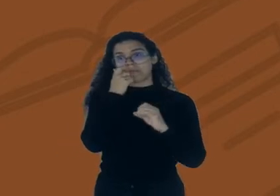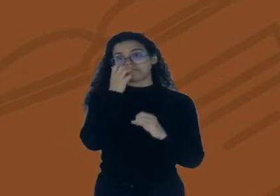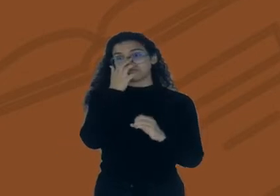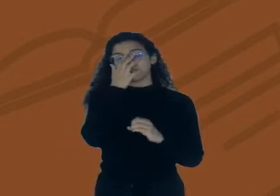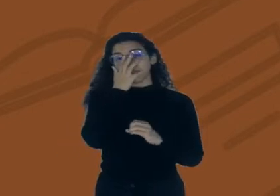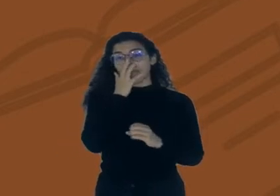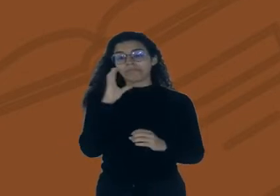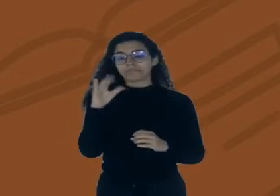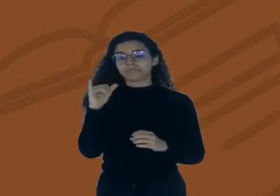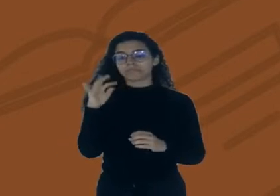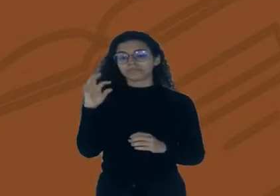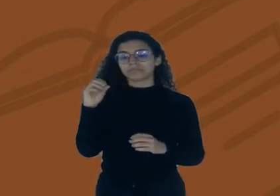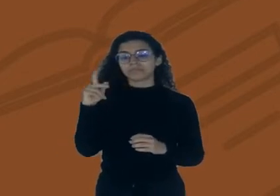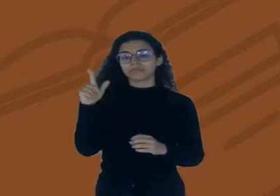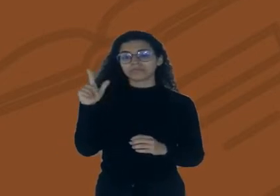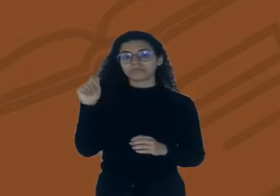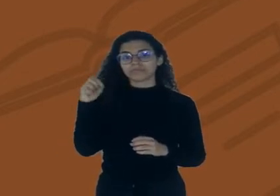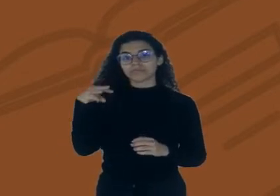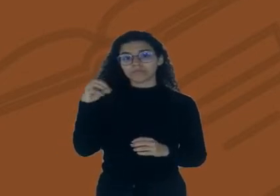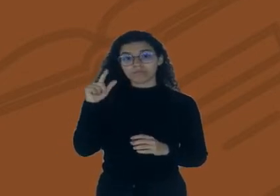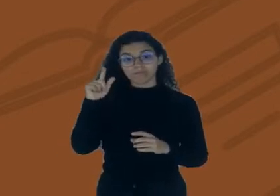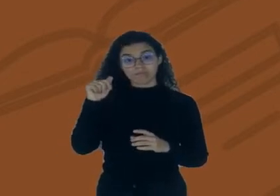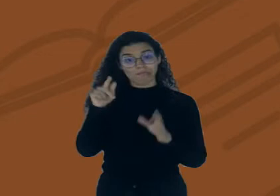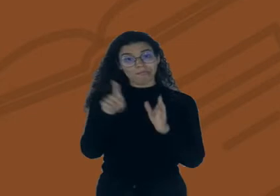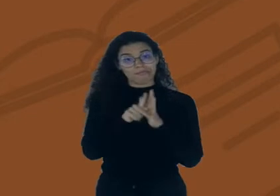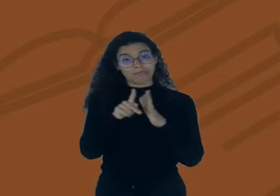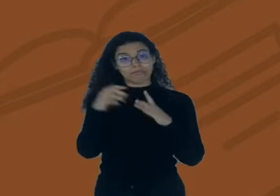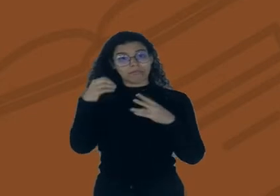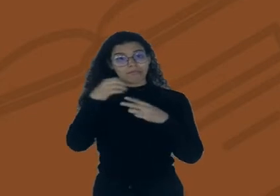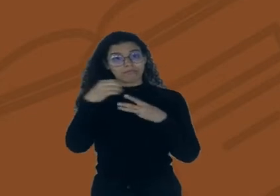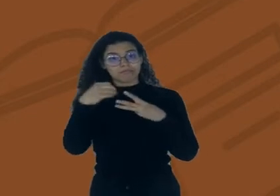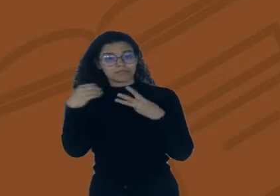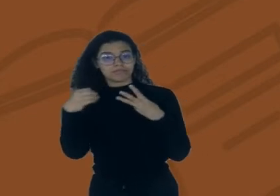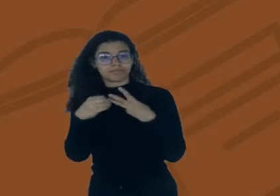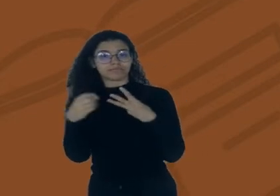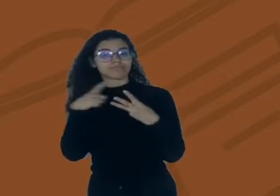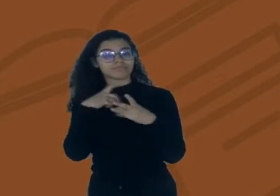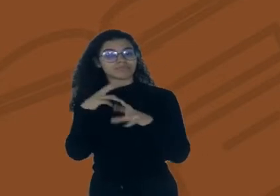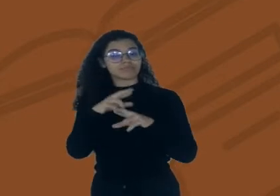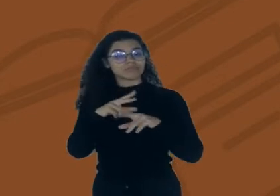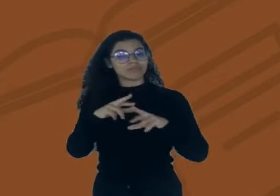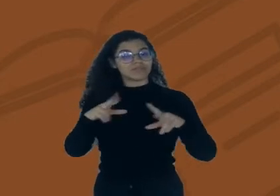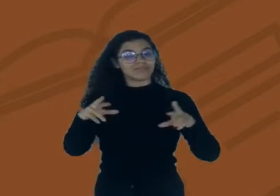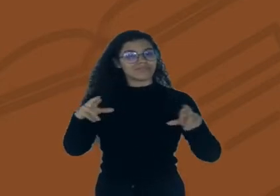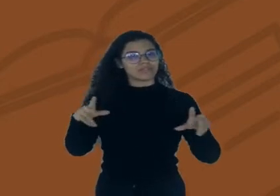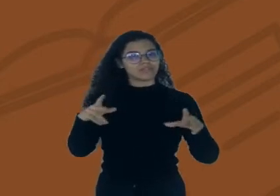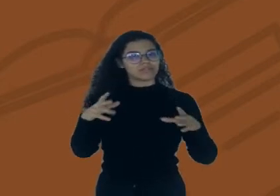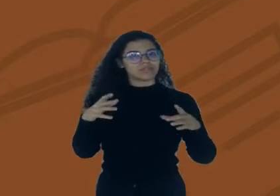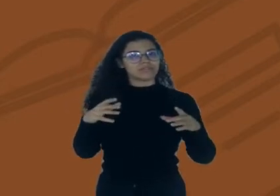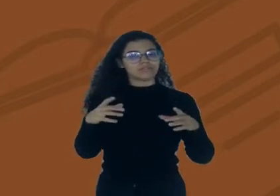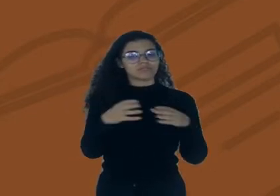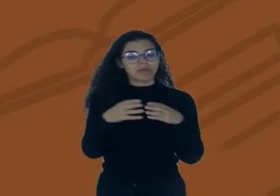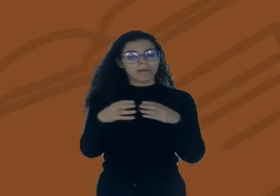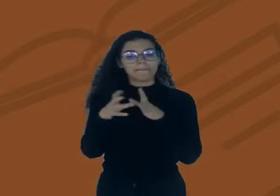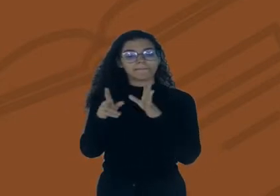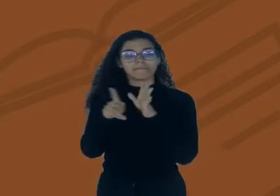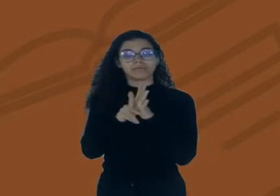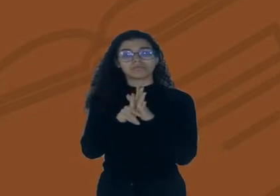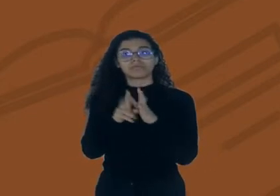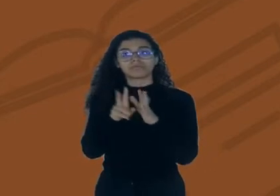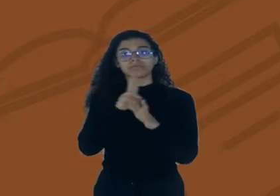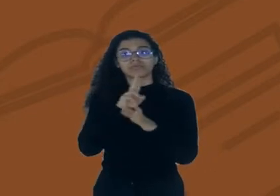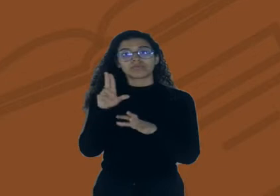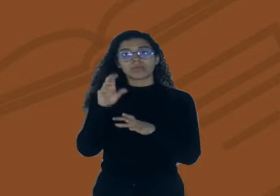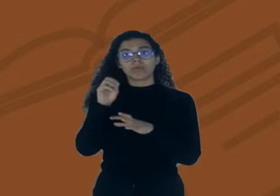citoplasma é uma região da célula onde tem aí diferentes estruturas celulares chamadas de organelas que nós vamos estudar